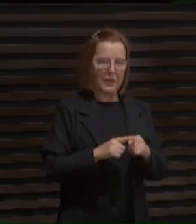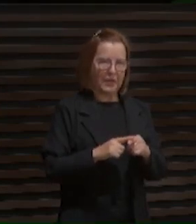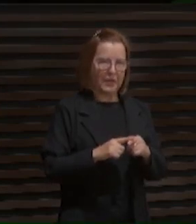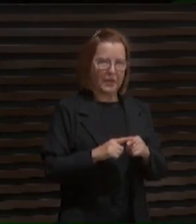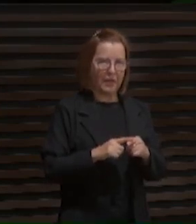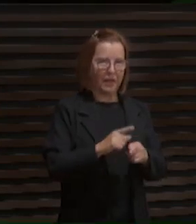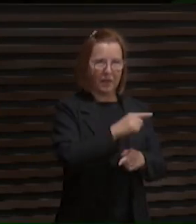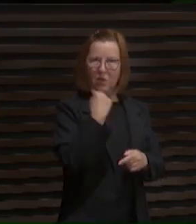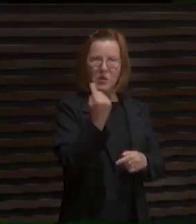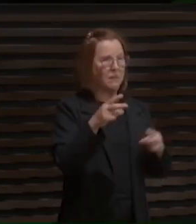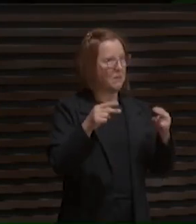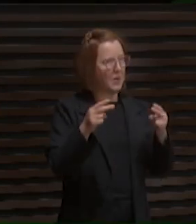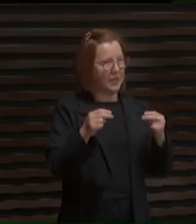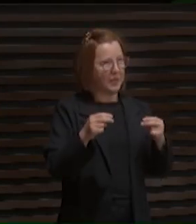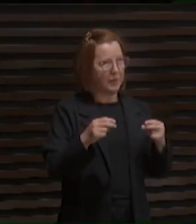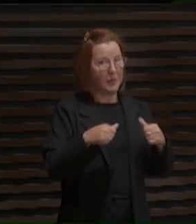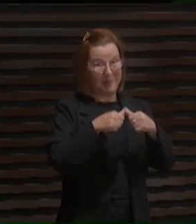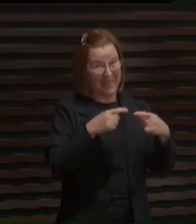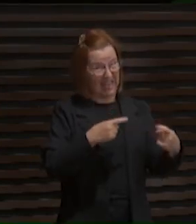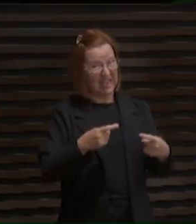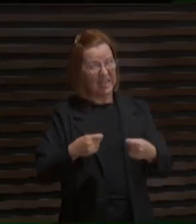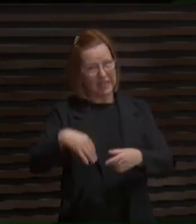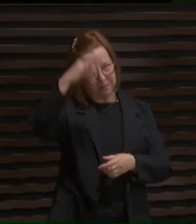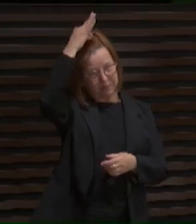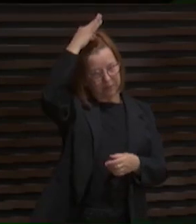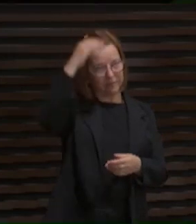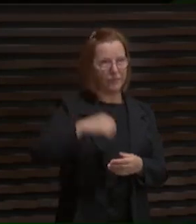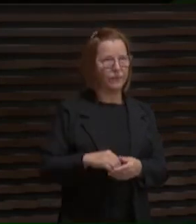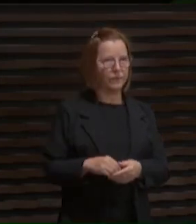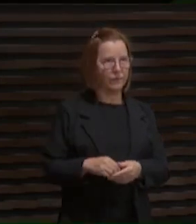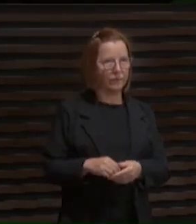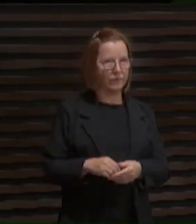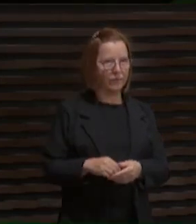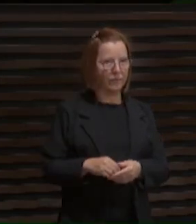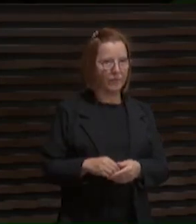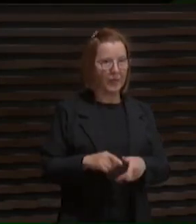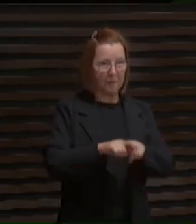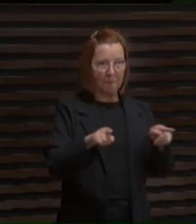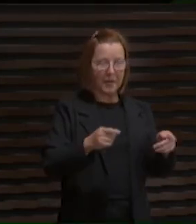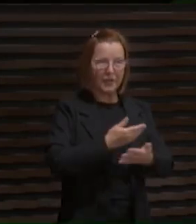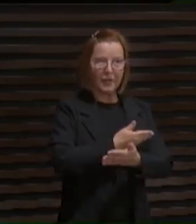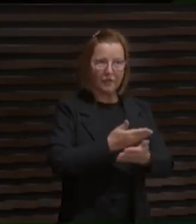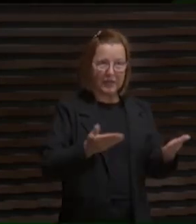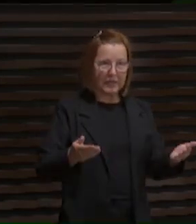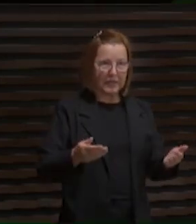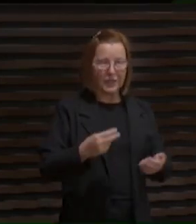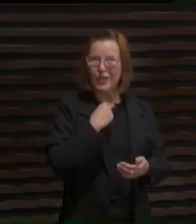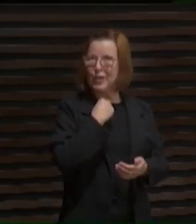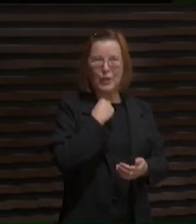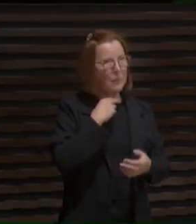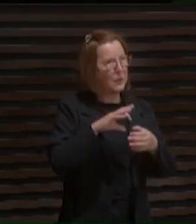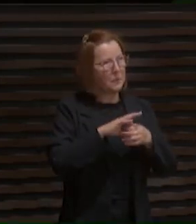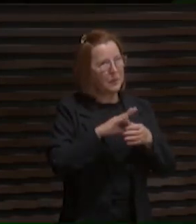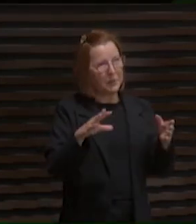veem. Meus irmãos, não permitam que o pecado reine. Não entregue a sua mente, não entregue